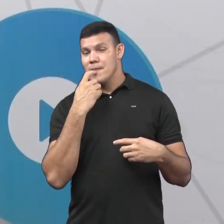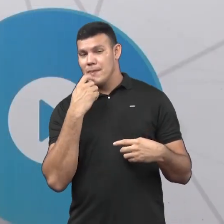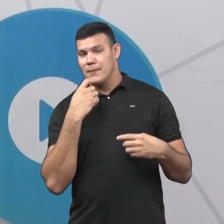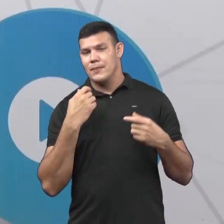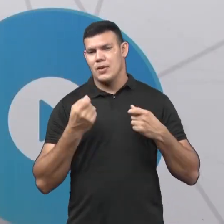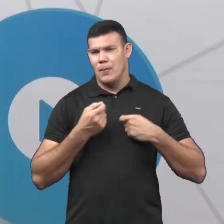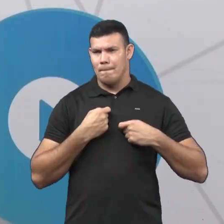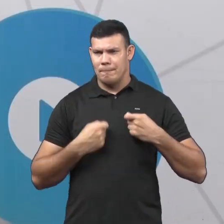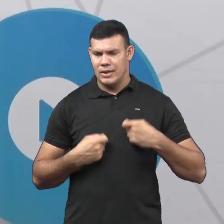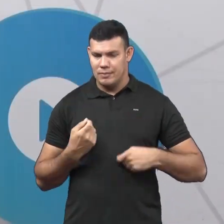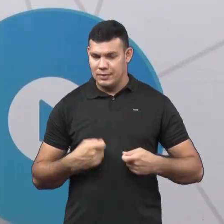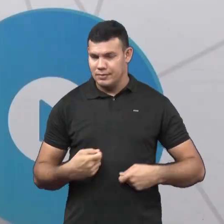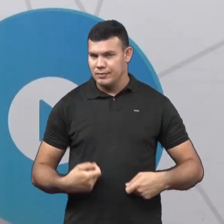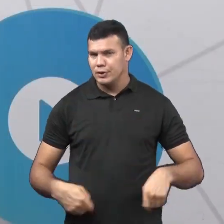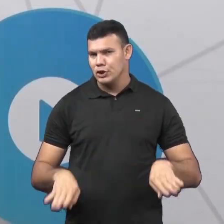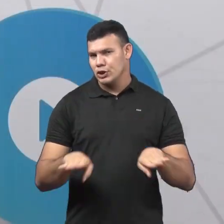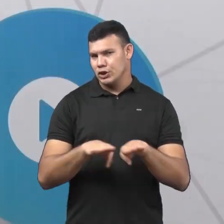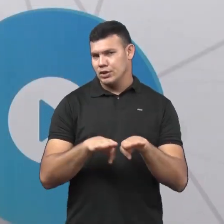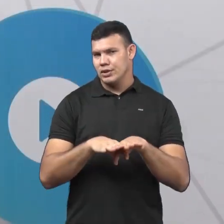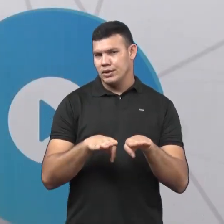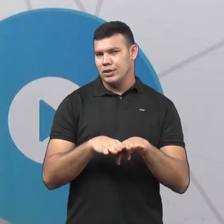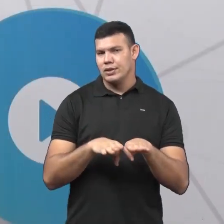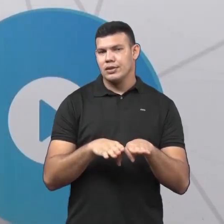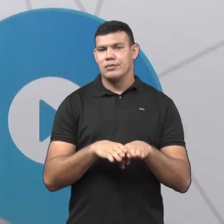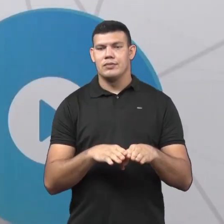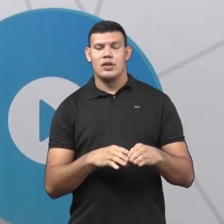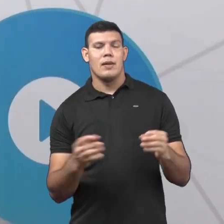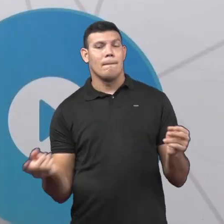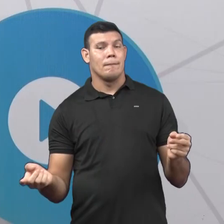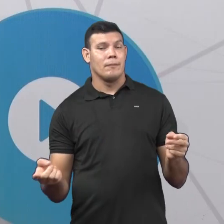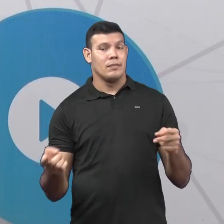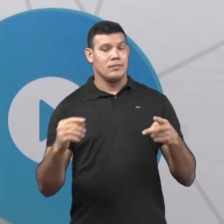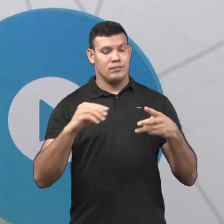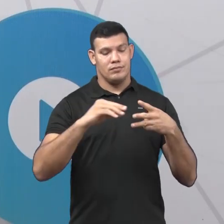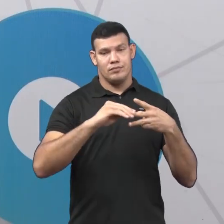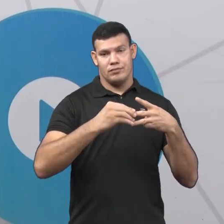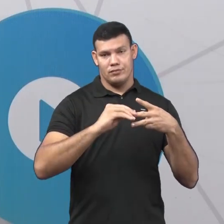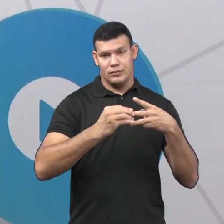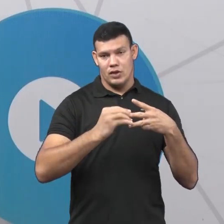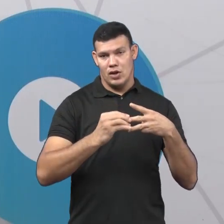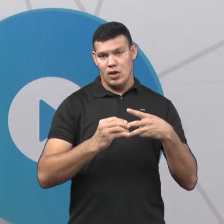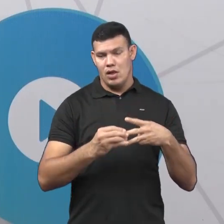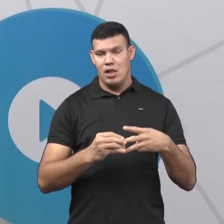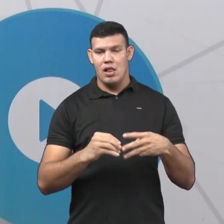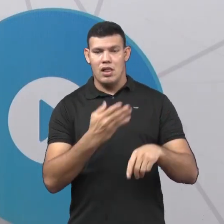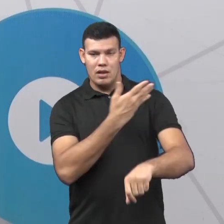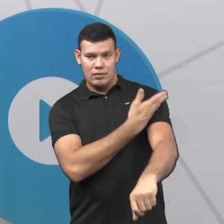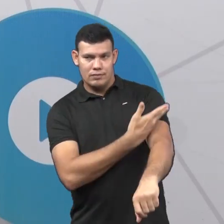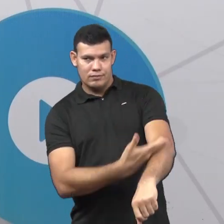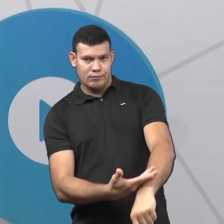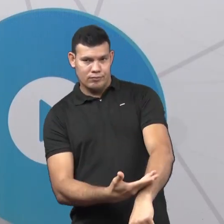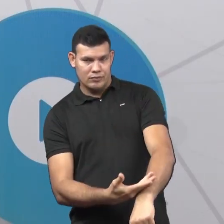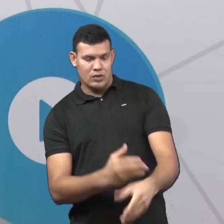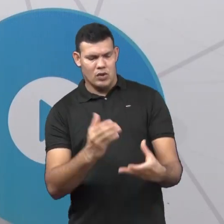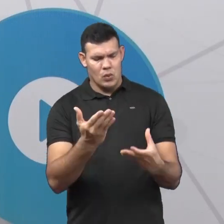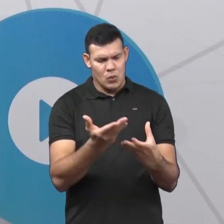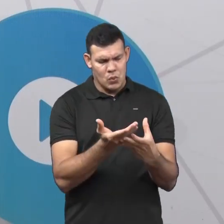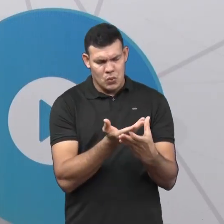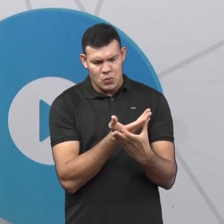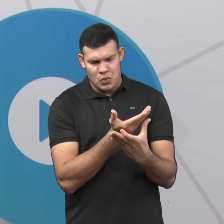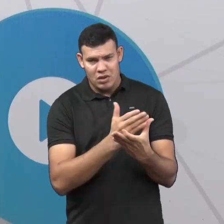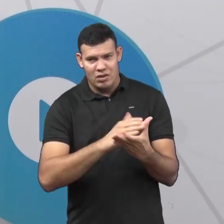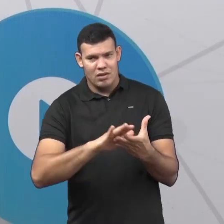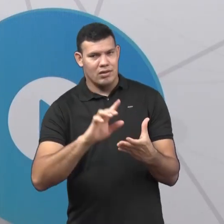Não. Os glóbulos vermelhos, eles são células côncavas e anucleadas, não tem a presença de núcleo.